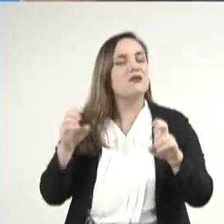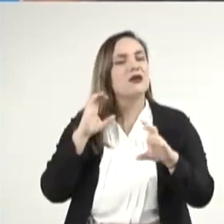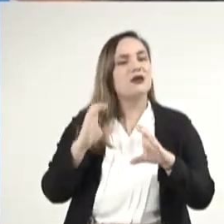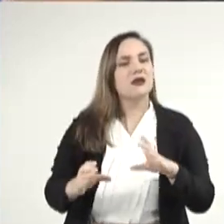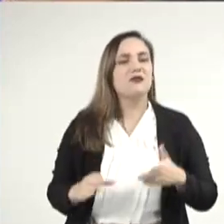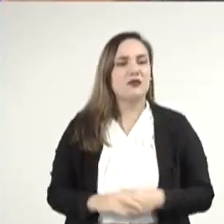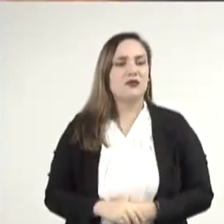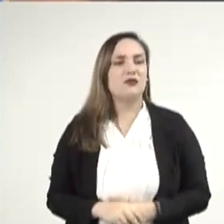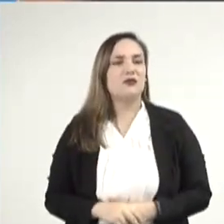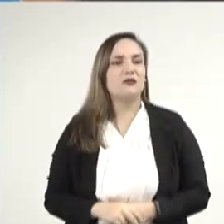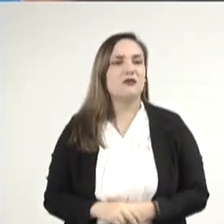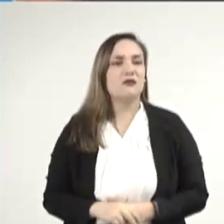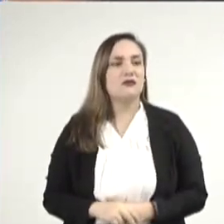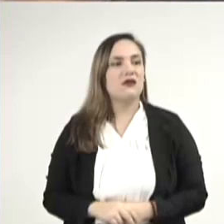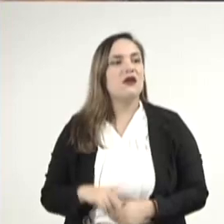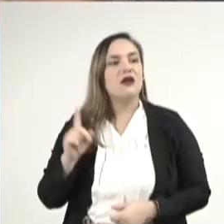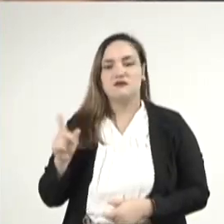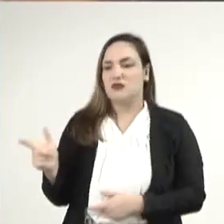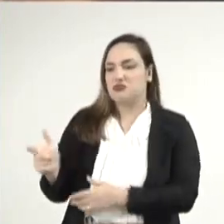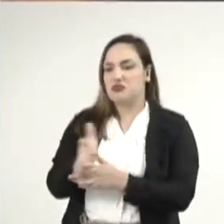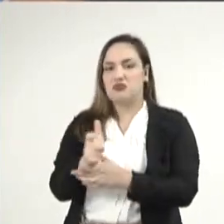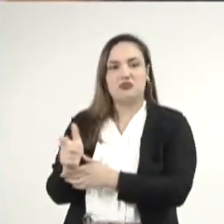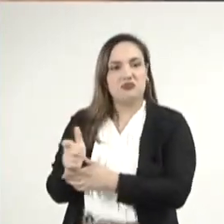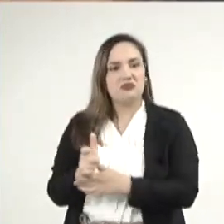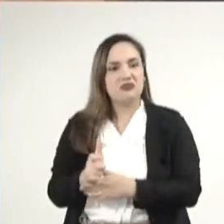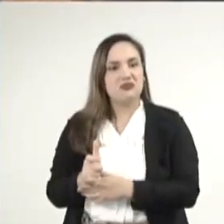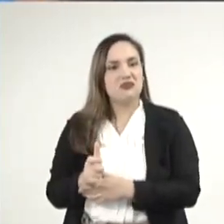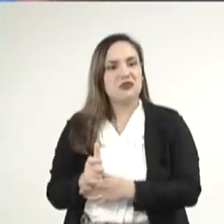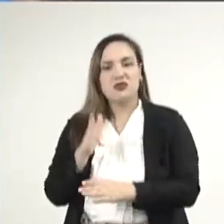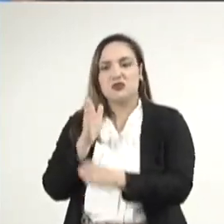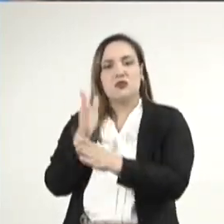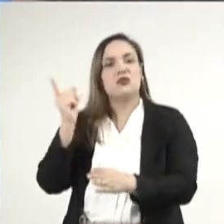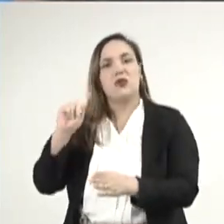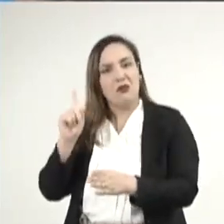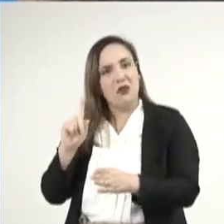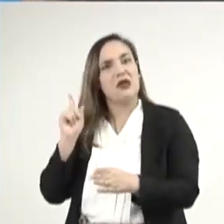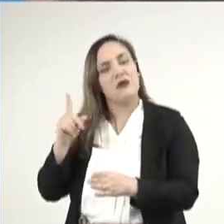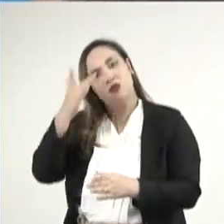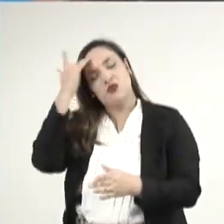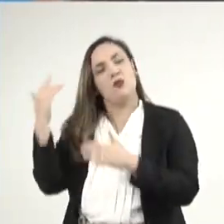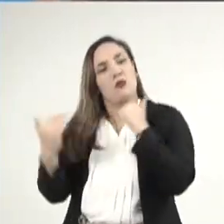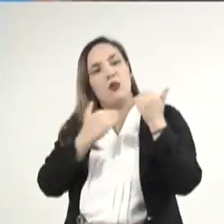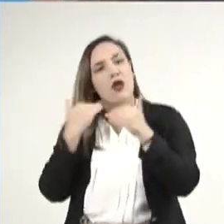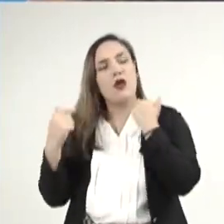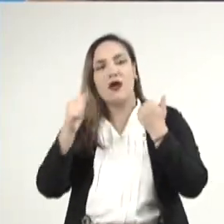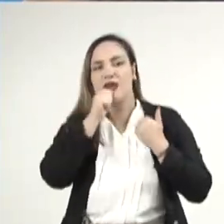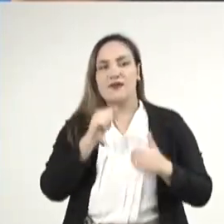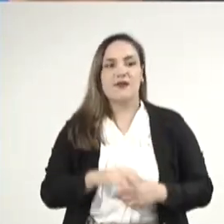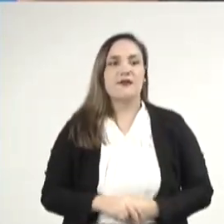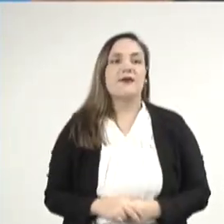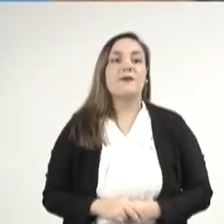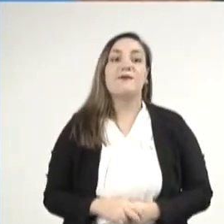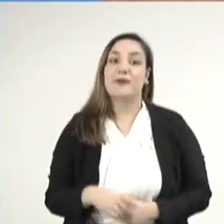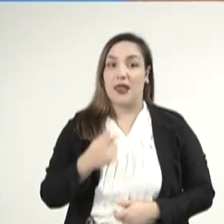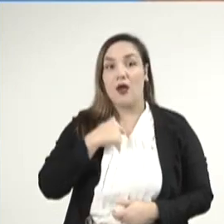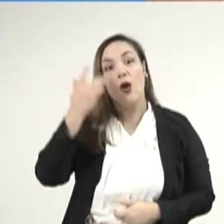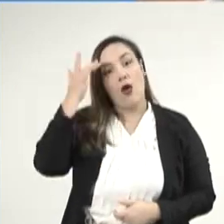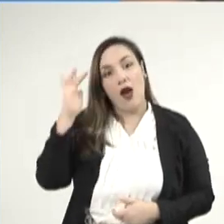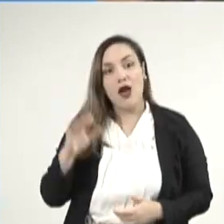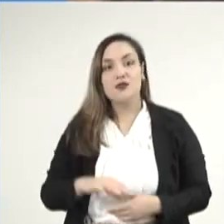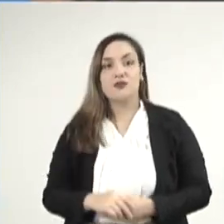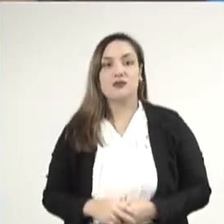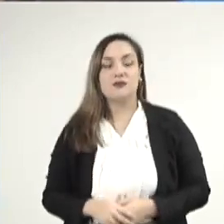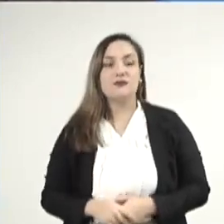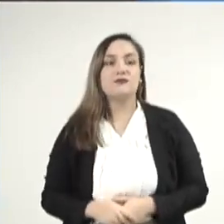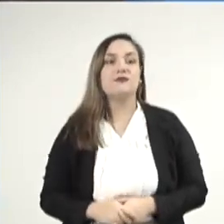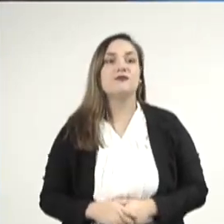que foi queima de arquivo. Além de não elucidar, ainda tem queima de arquivo. Então, eu acho o seguinte, realmente, a